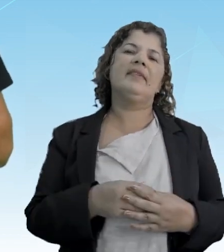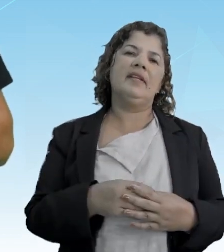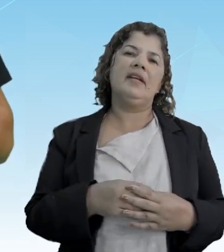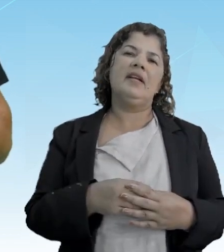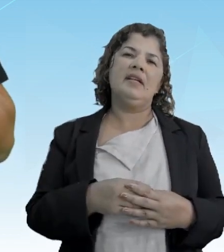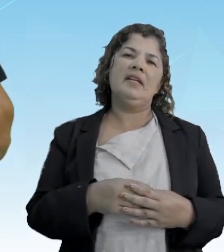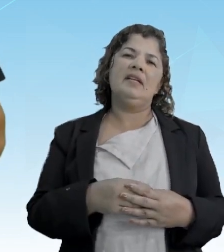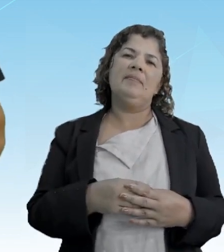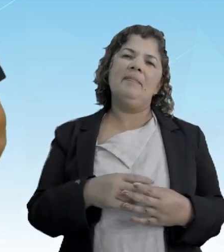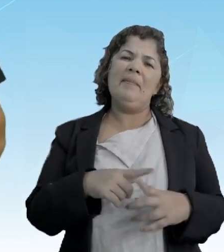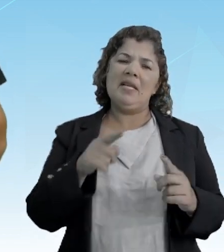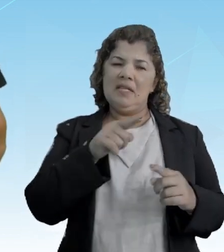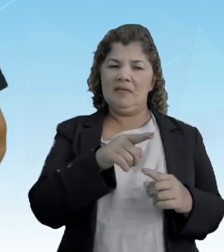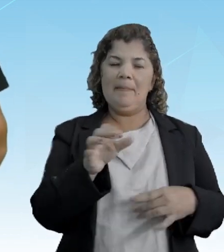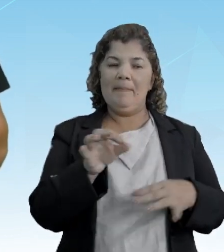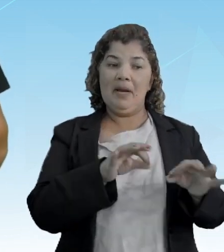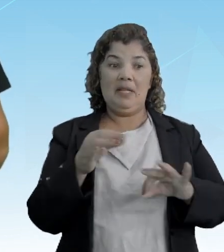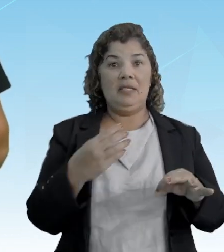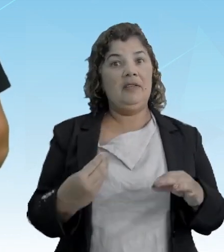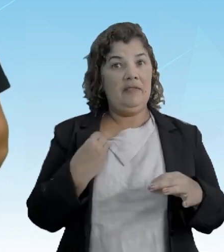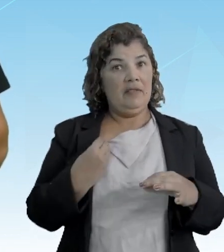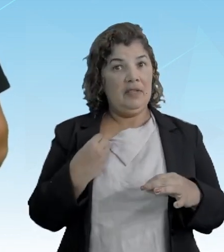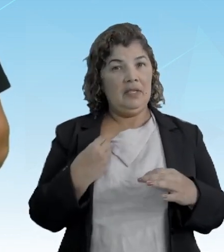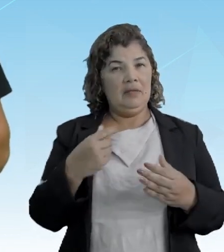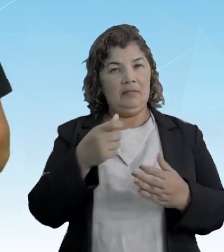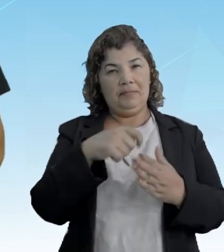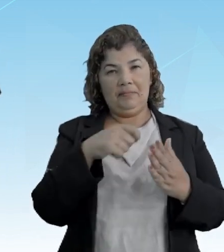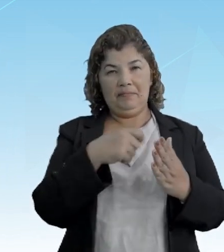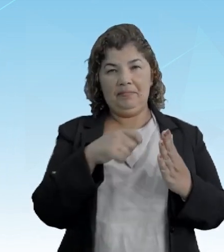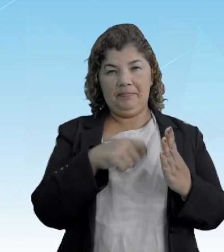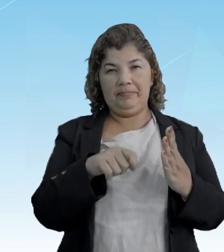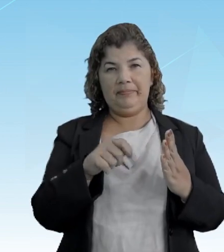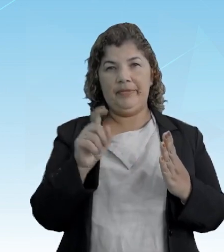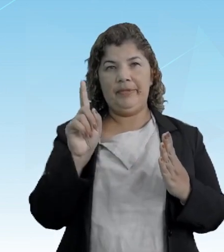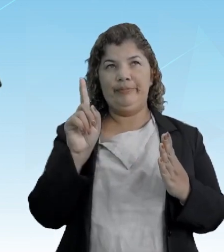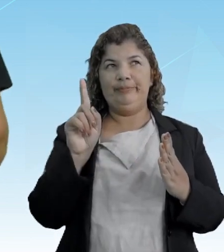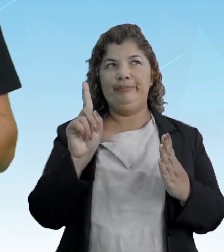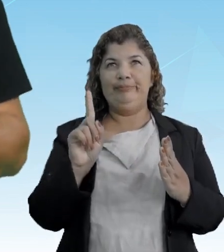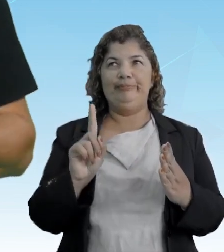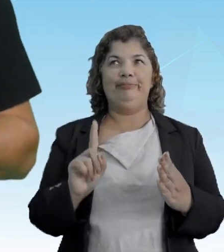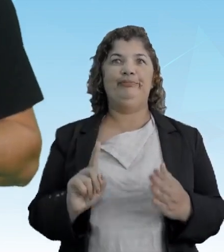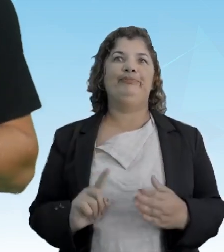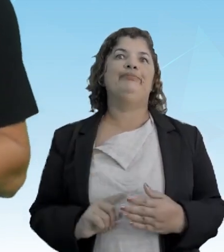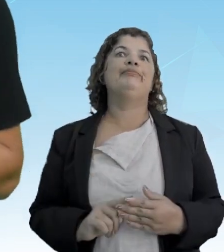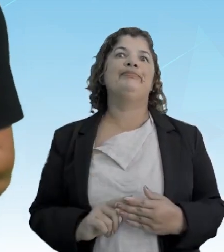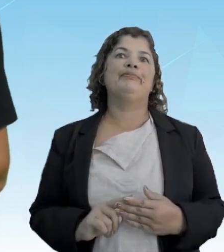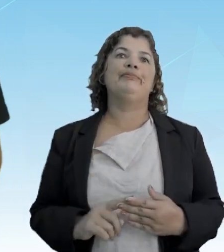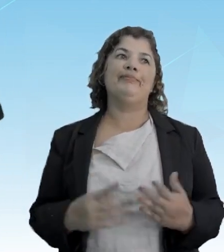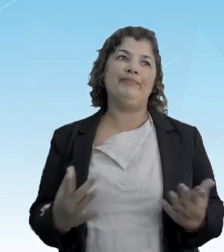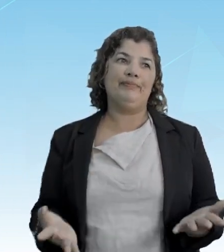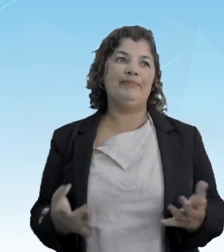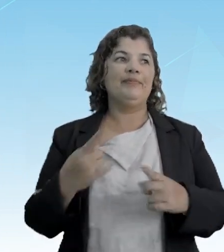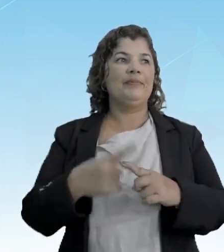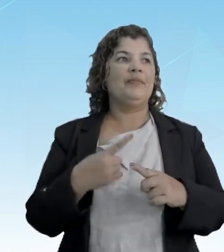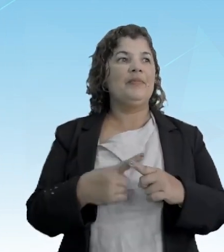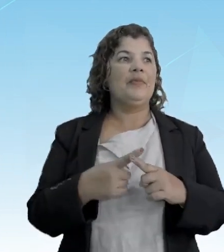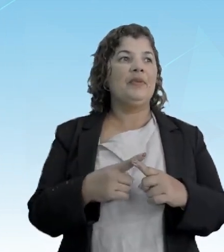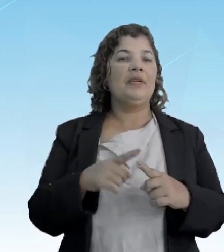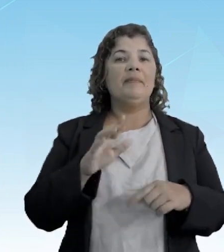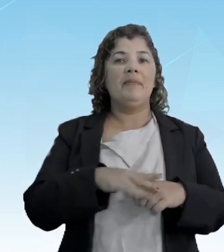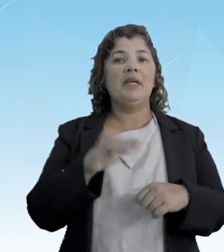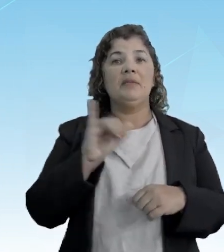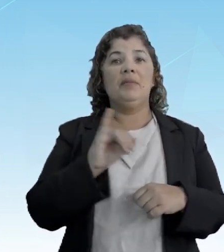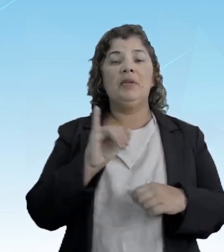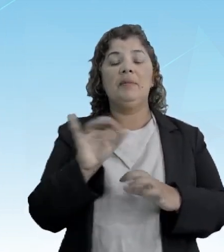disse, mas você planeja a sua vida por escrito? Ele baixou a mão. Então, uma das coisas mais importantes em planejar o